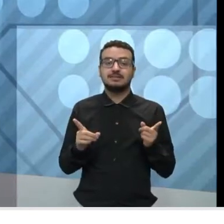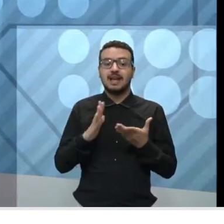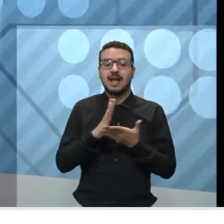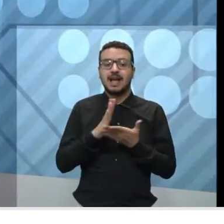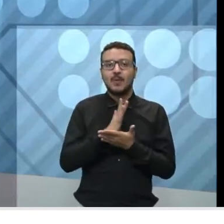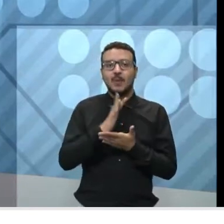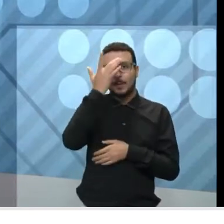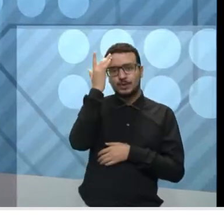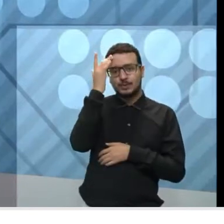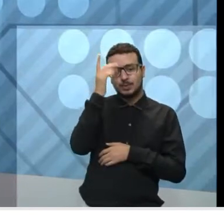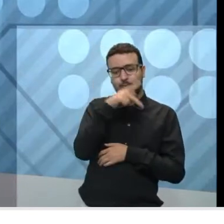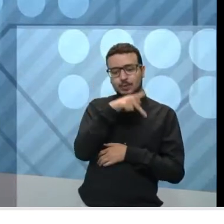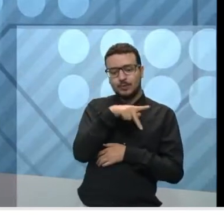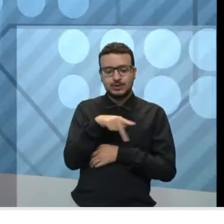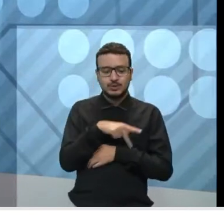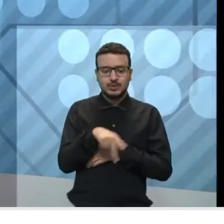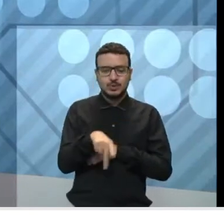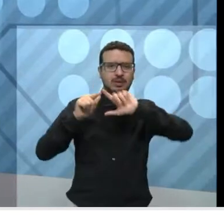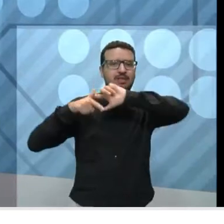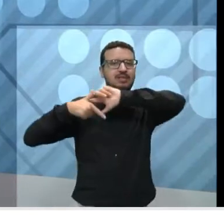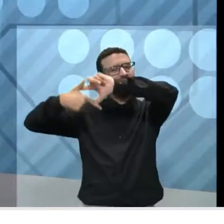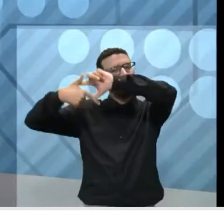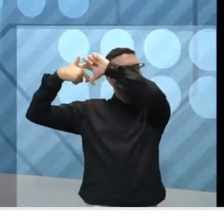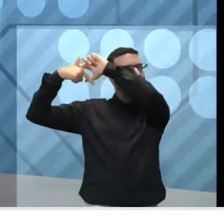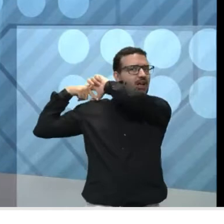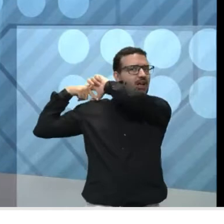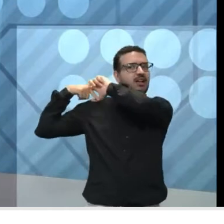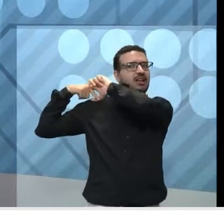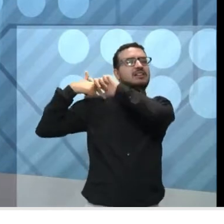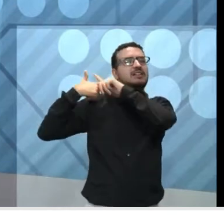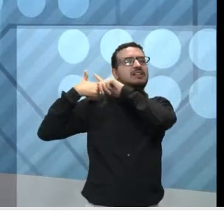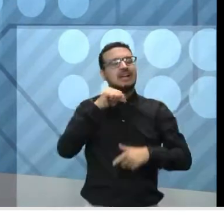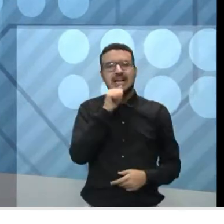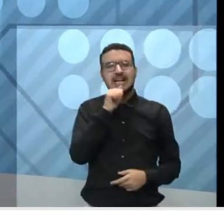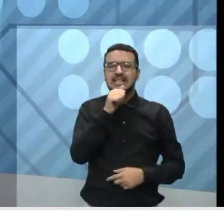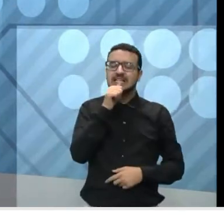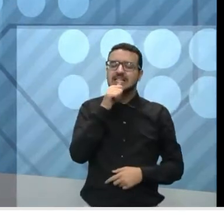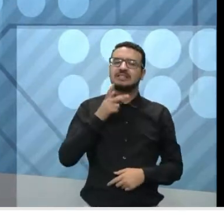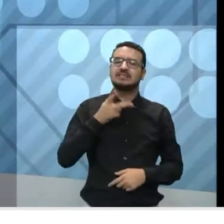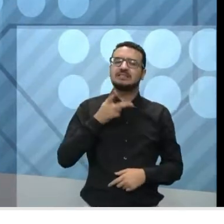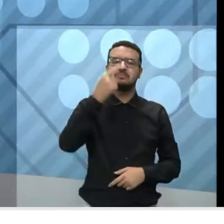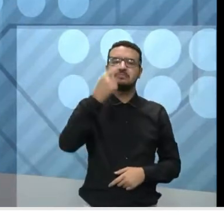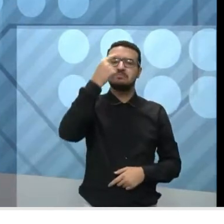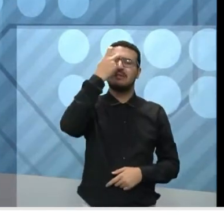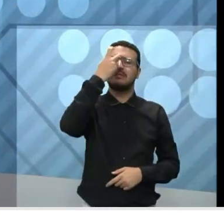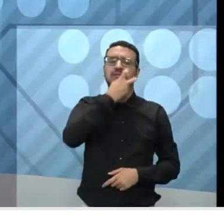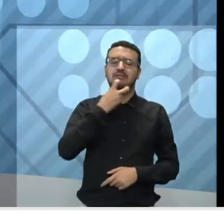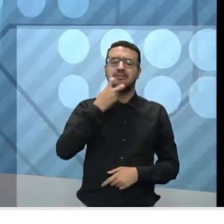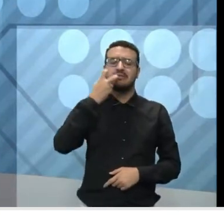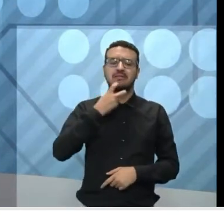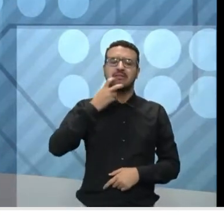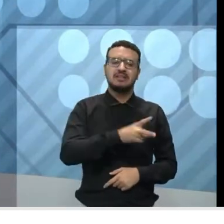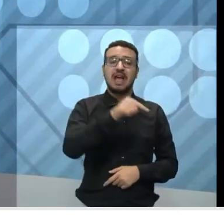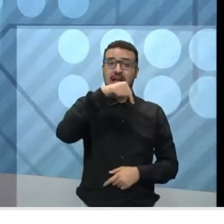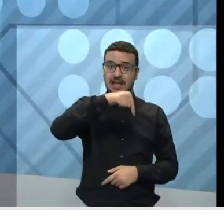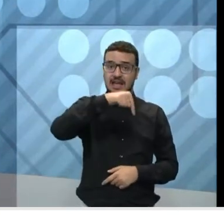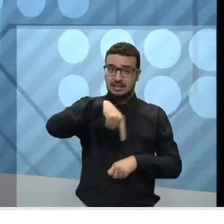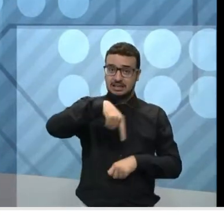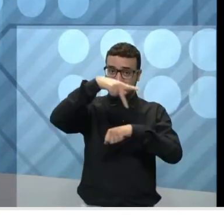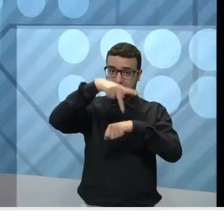continuam com essa prática pedagógica. Existem, no nosso país, alguns institutos que são oralistas,